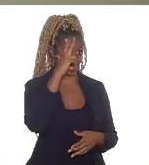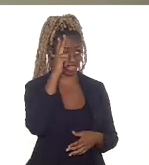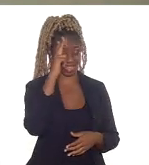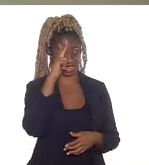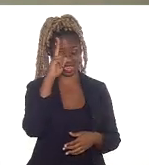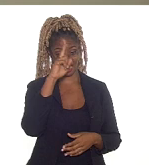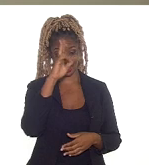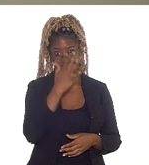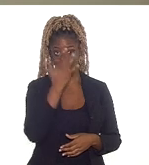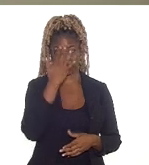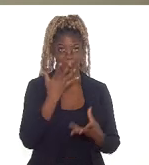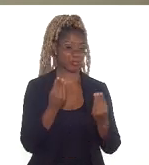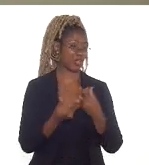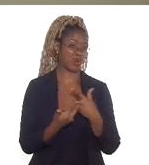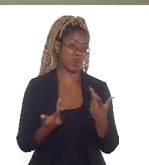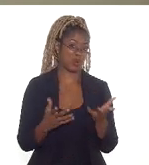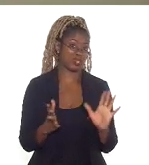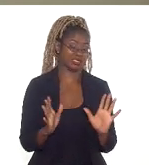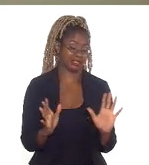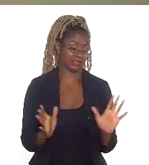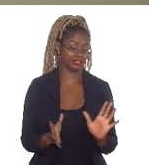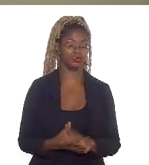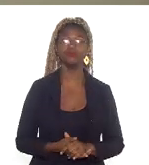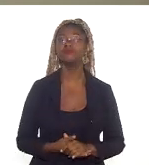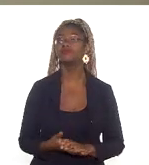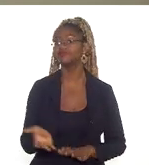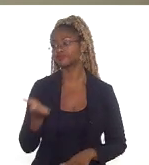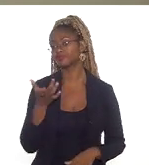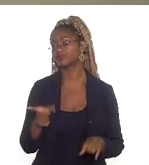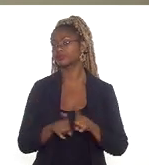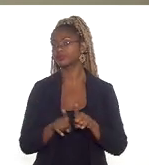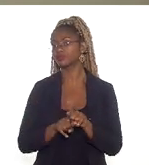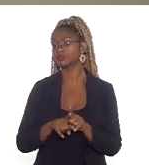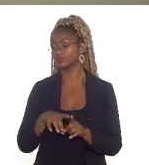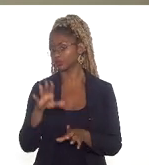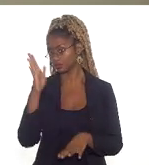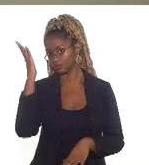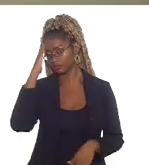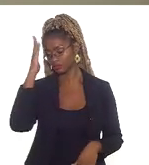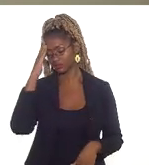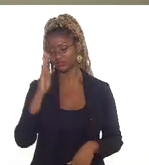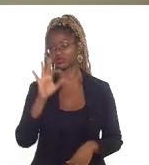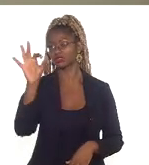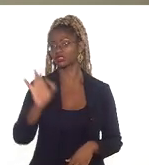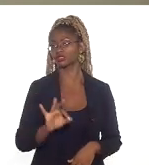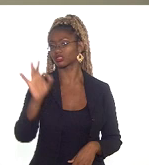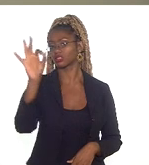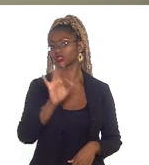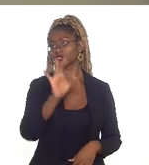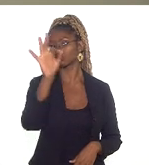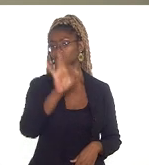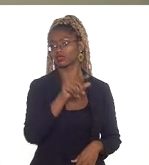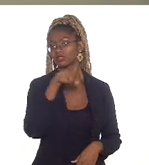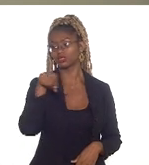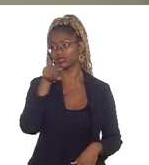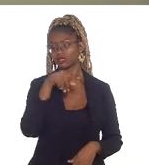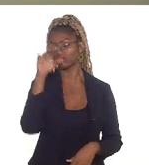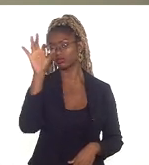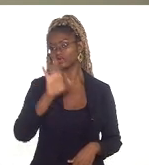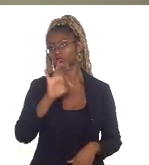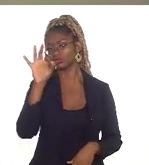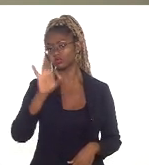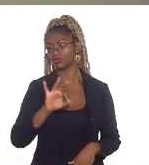que eu quero saber também esses percentuais